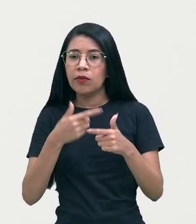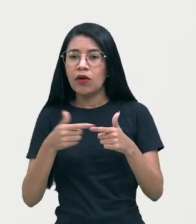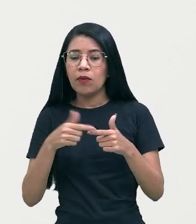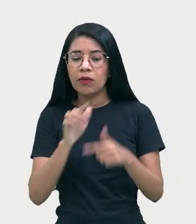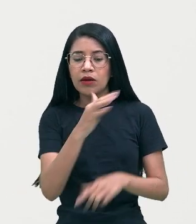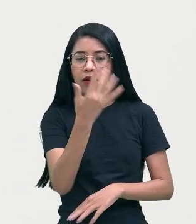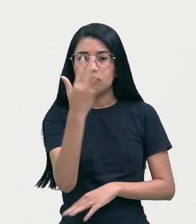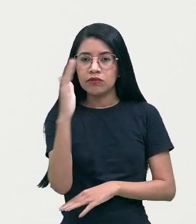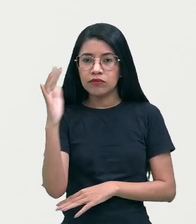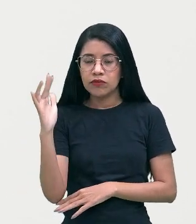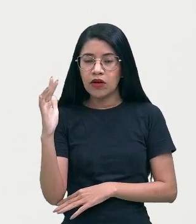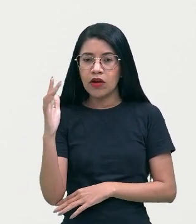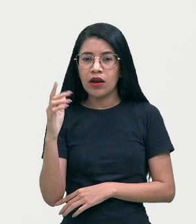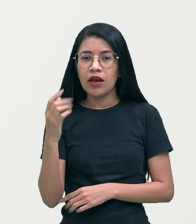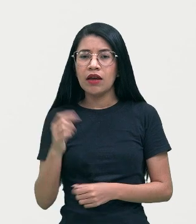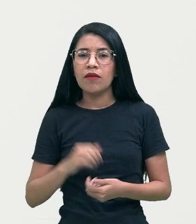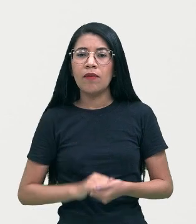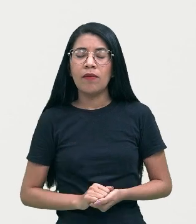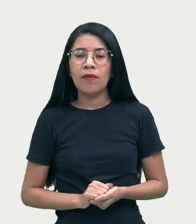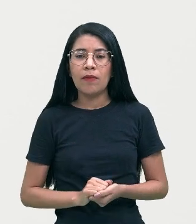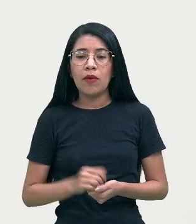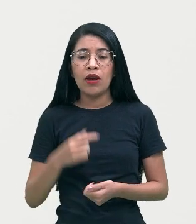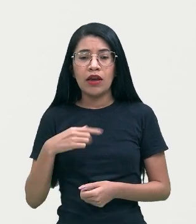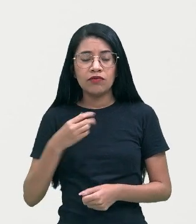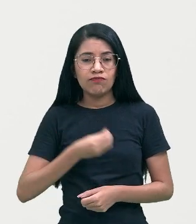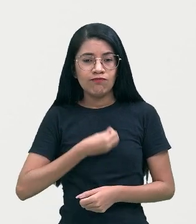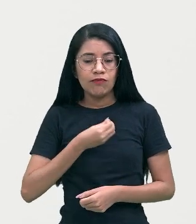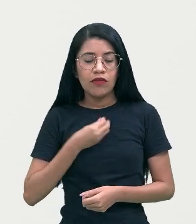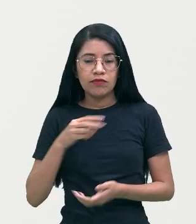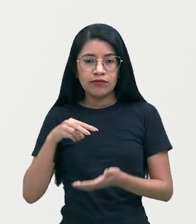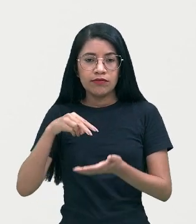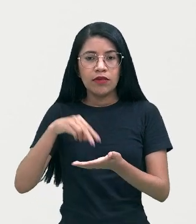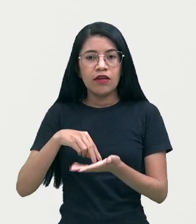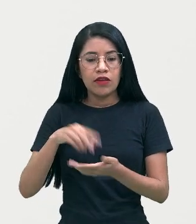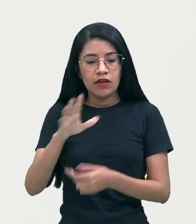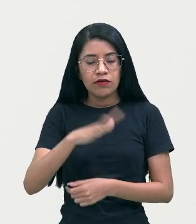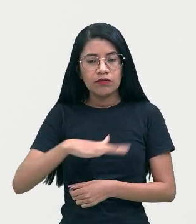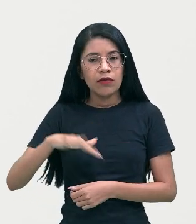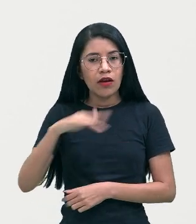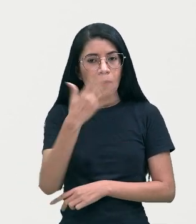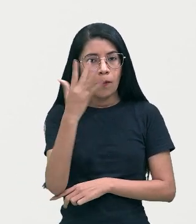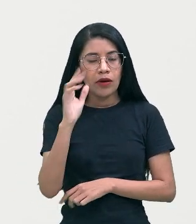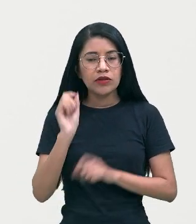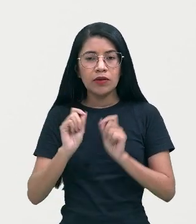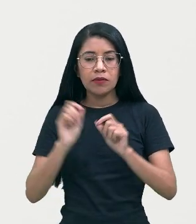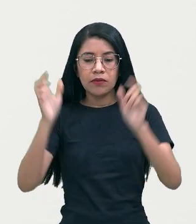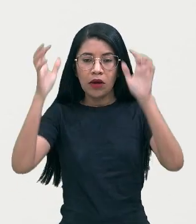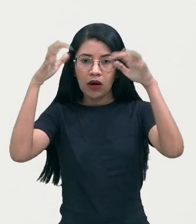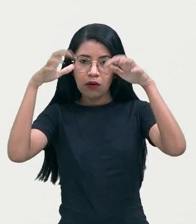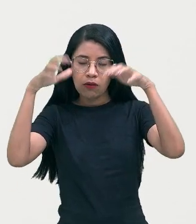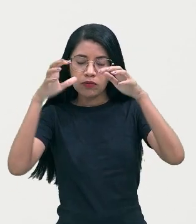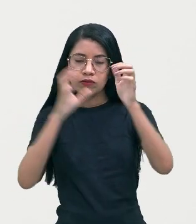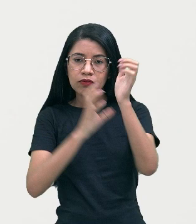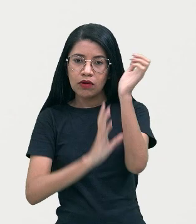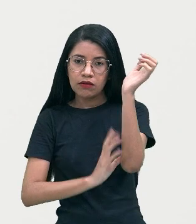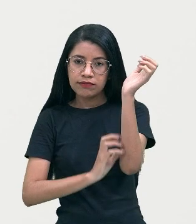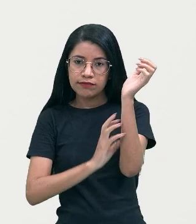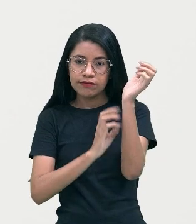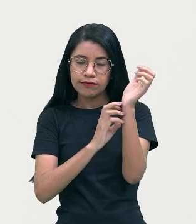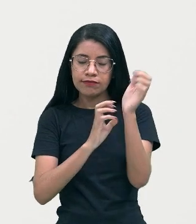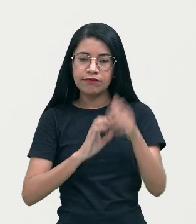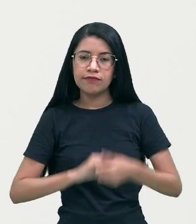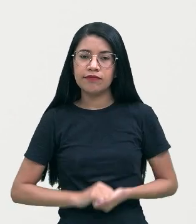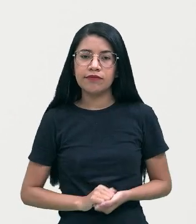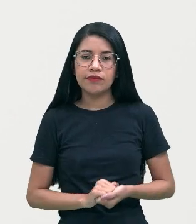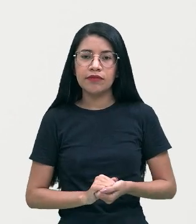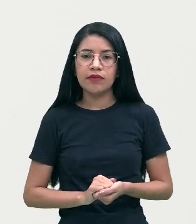que também vai nos afetar, porque a gente está no ambiente, que é a chuva ácida, ok? Então, a gente vai começar vendo